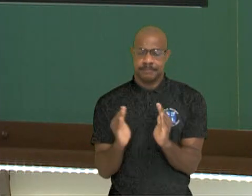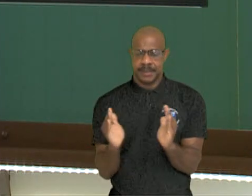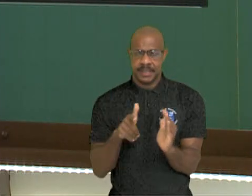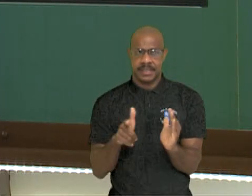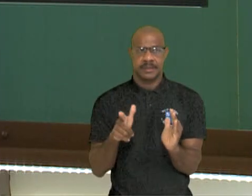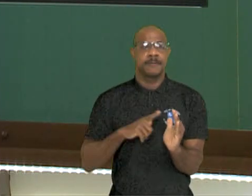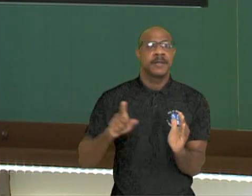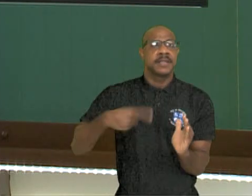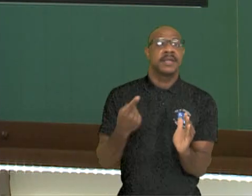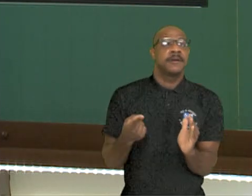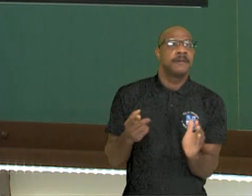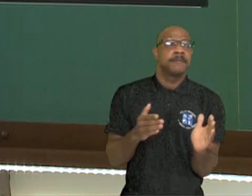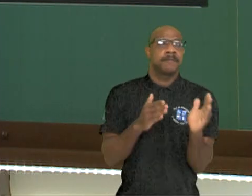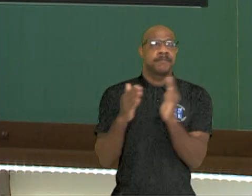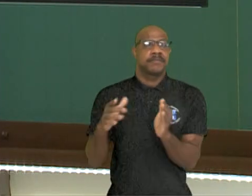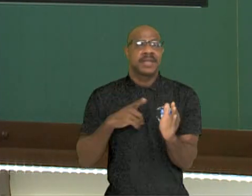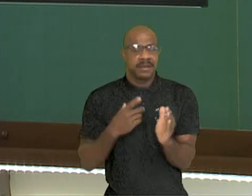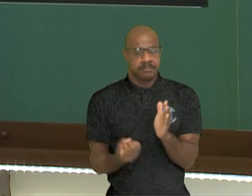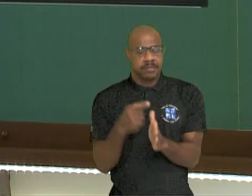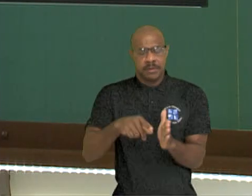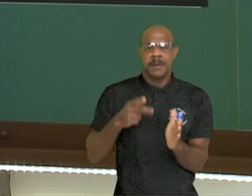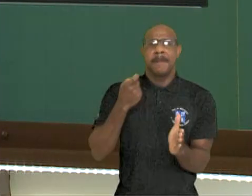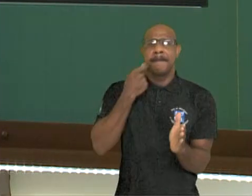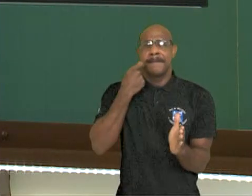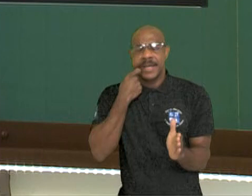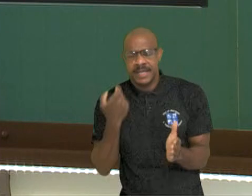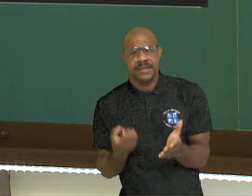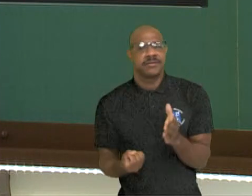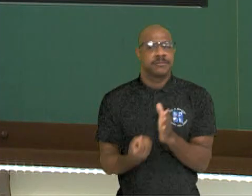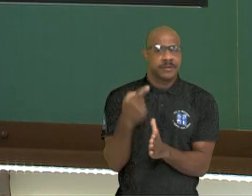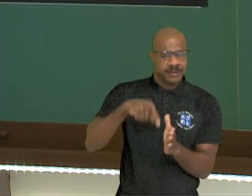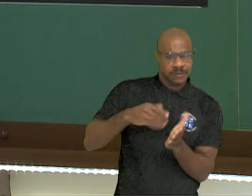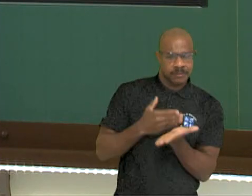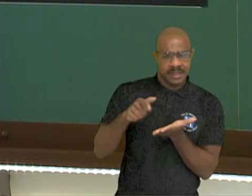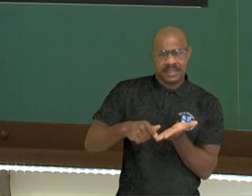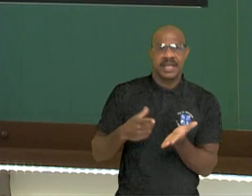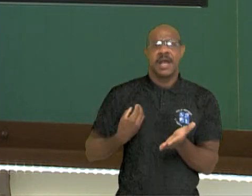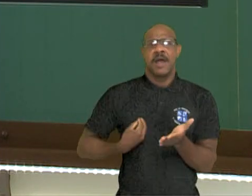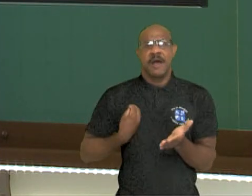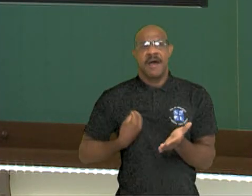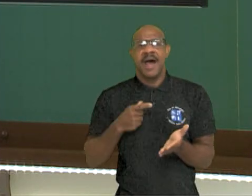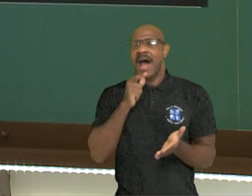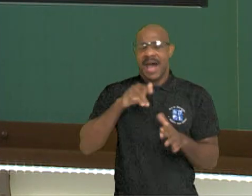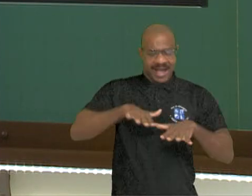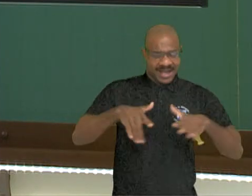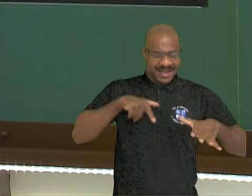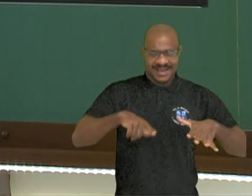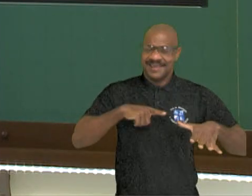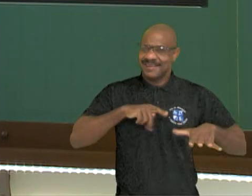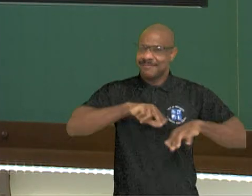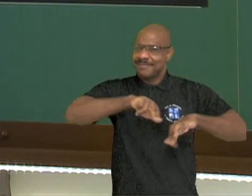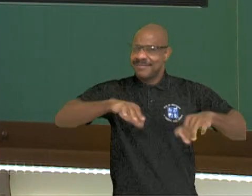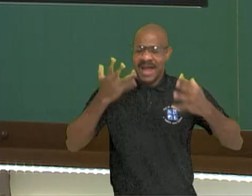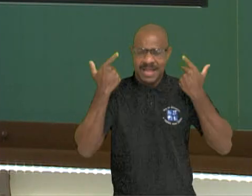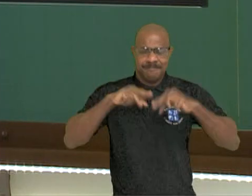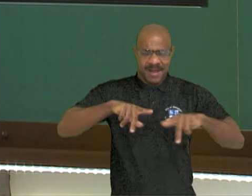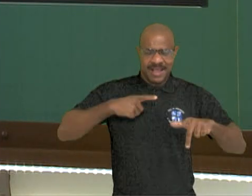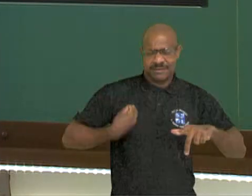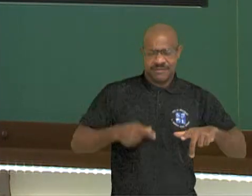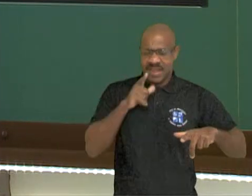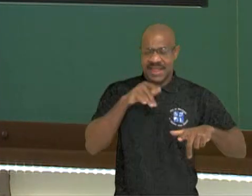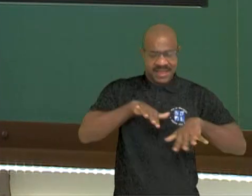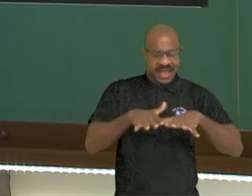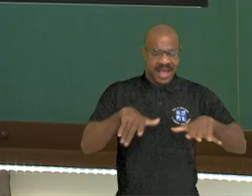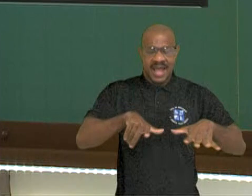mais complexas, como peixes, né? As primeiras formas de vida foram aquáticas, surgiram na água, tanto animais quanto